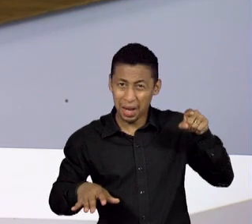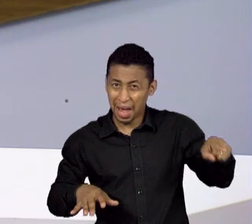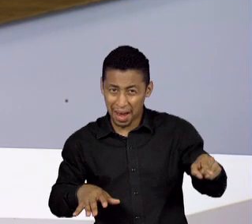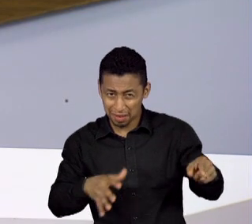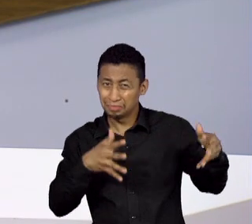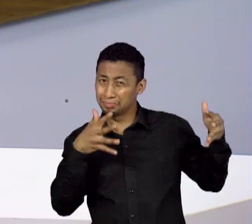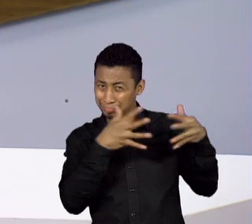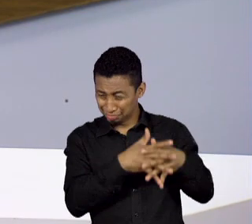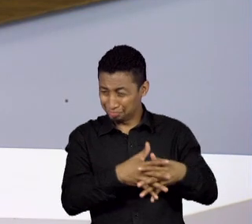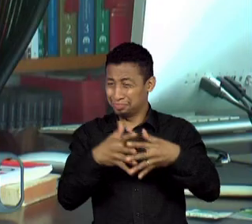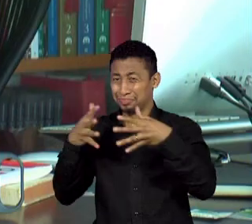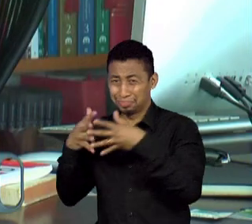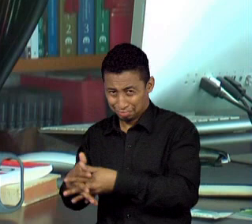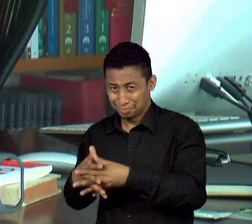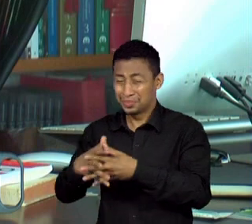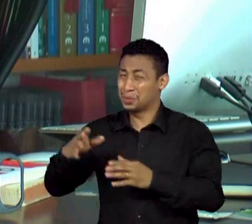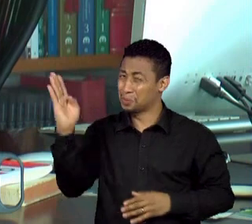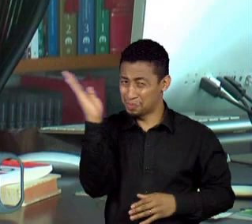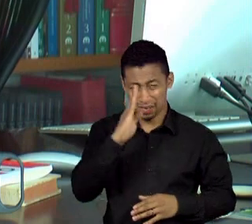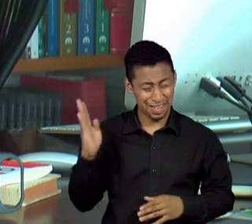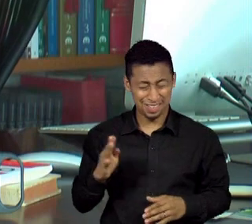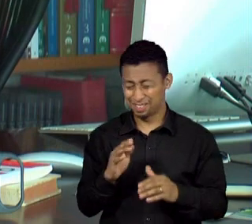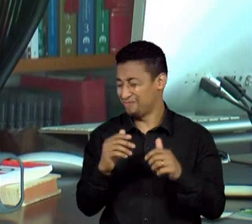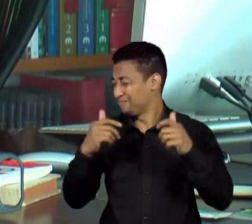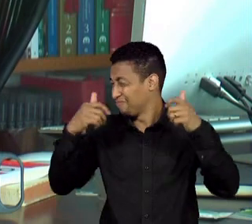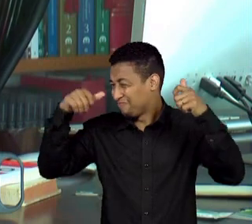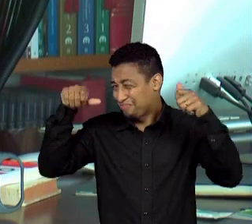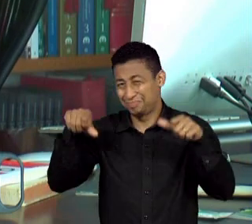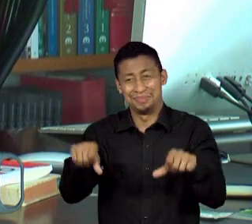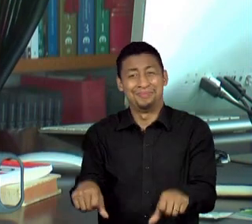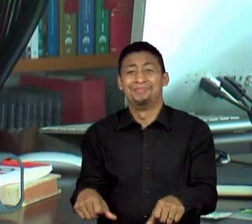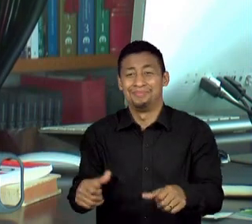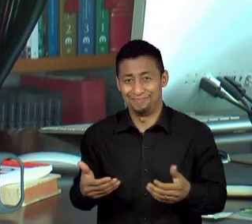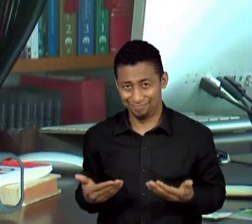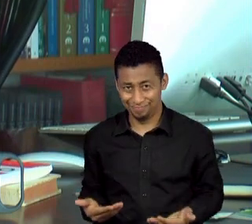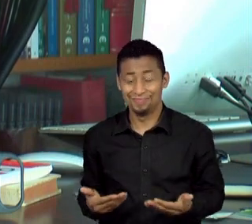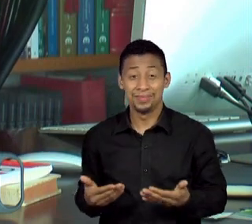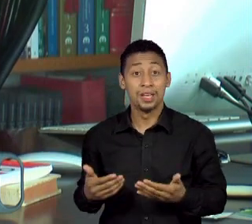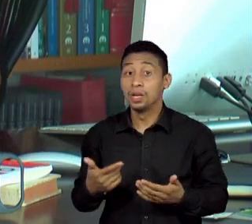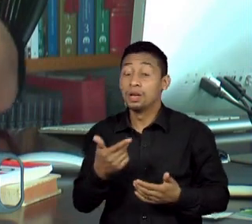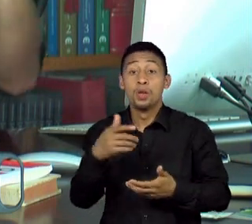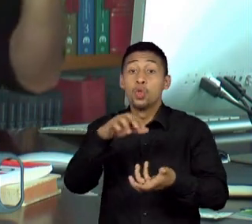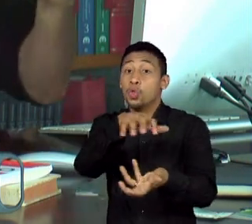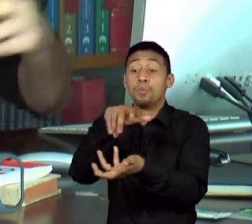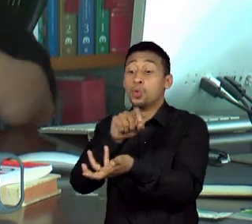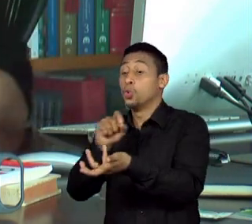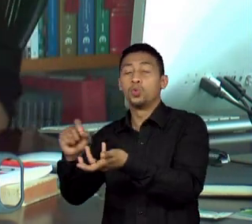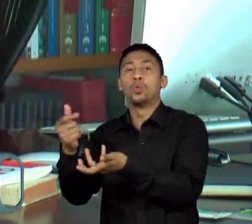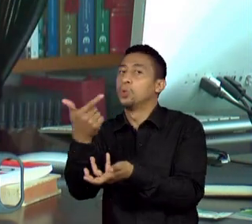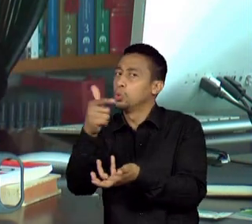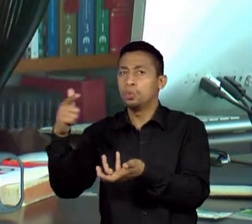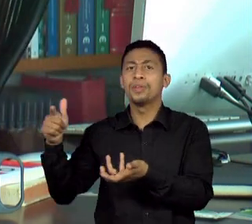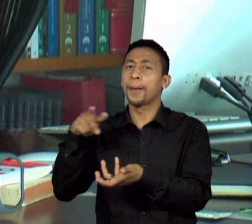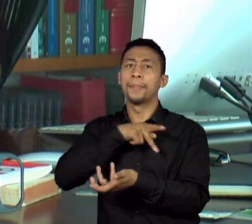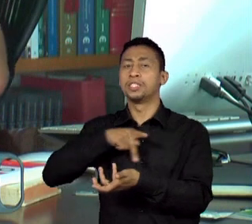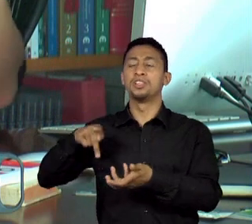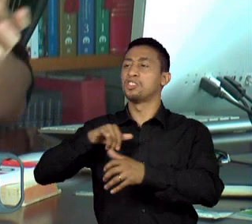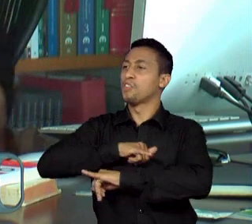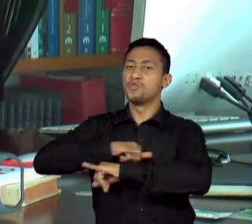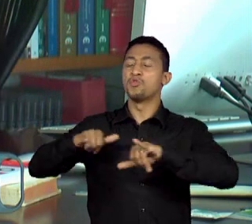está vivendo, mas o Brasil está vivendo de maneira mais trágica, porque eu acho que não há nenhum outro presidente do mundo que disse eu não vou me vacinar,